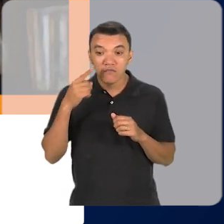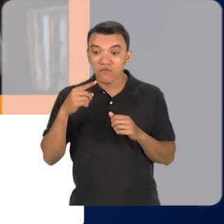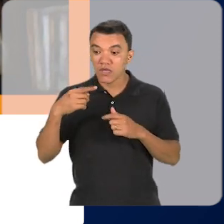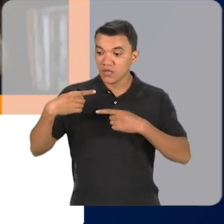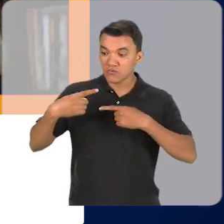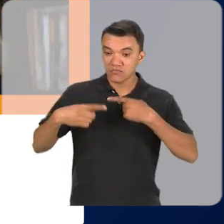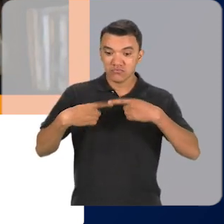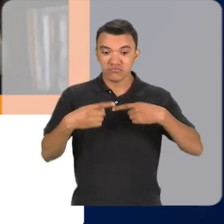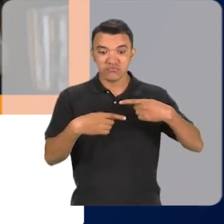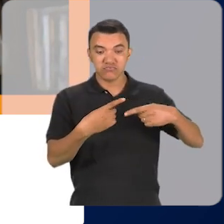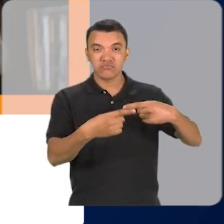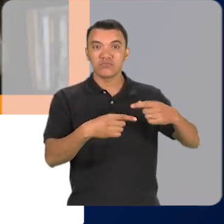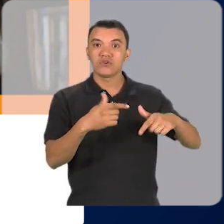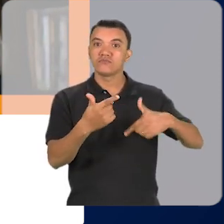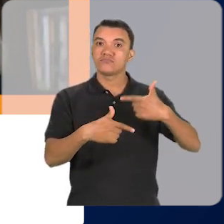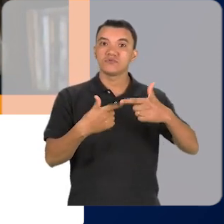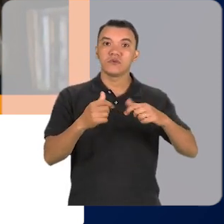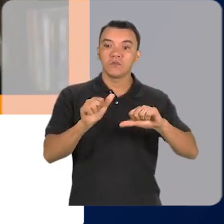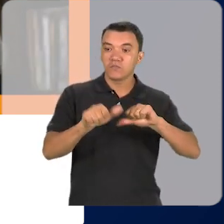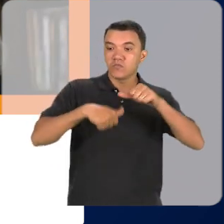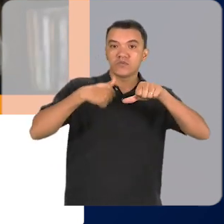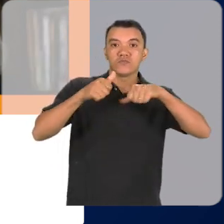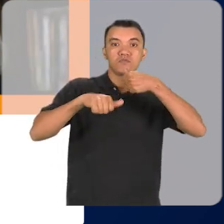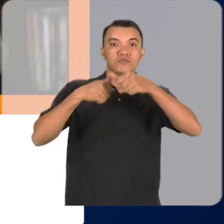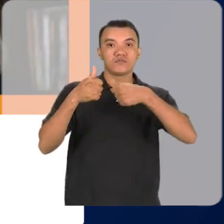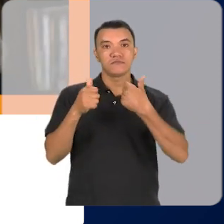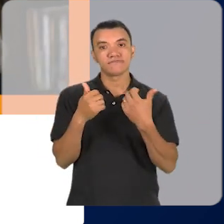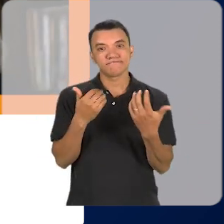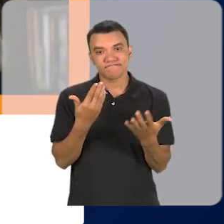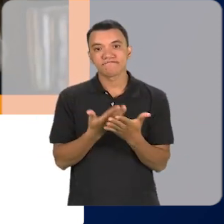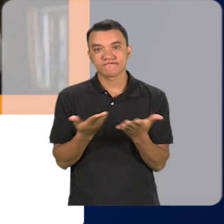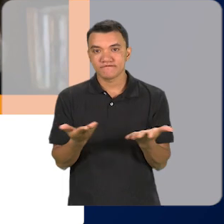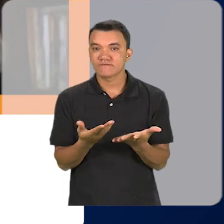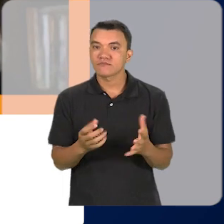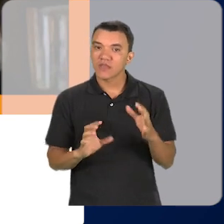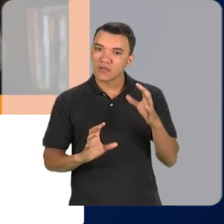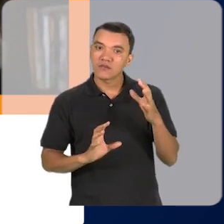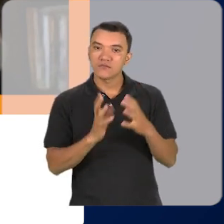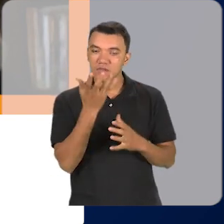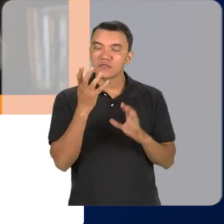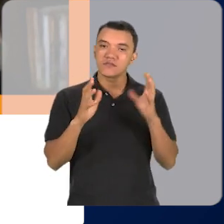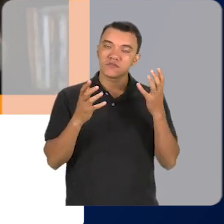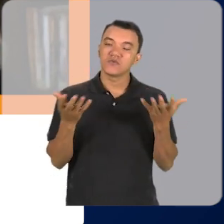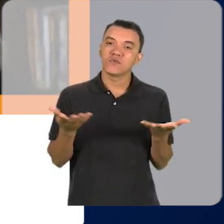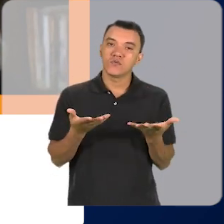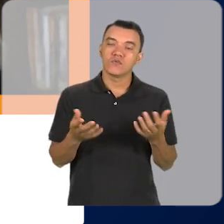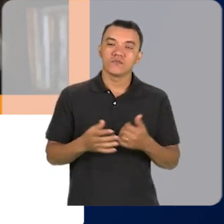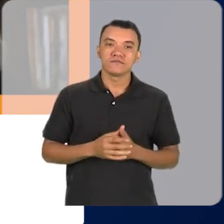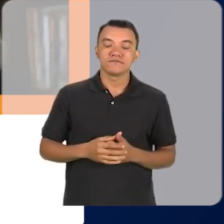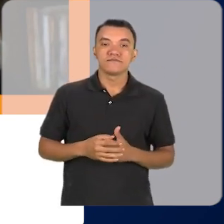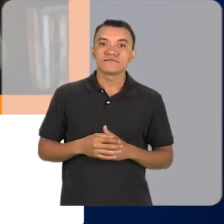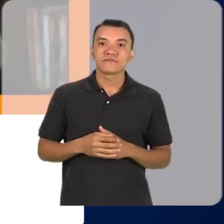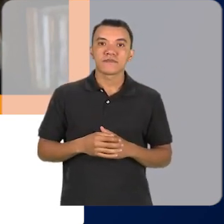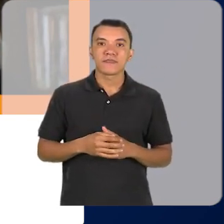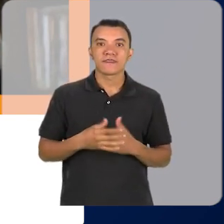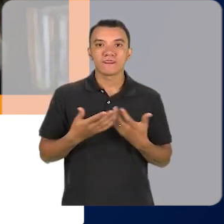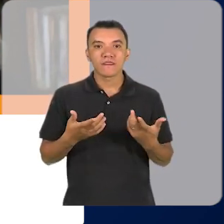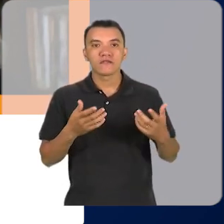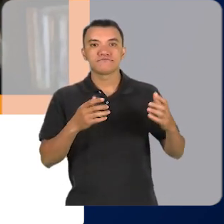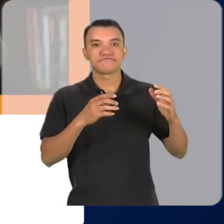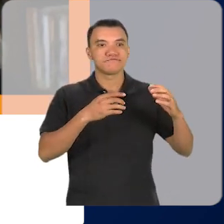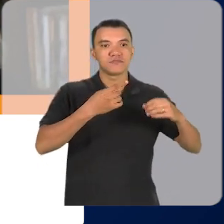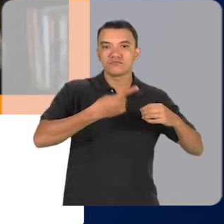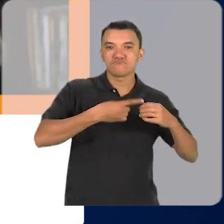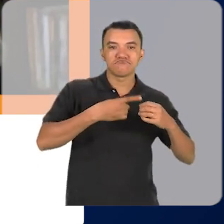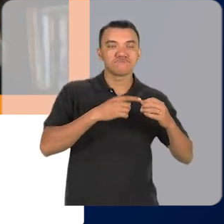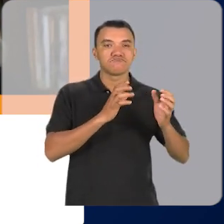trabalho, né, naquilo que ocorre, né, nos seus espaços, no espaço urbano, né, então é